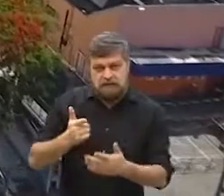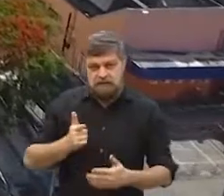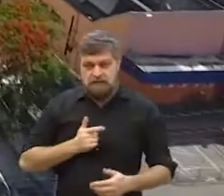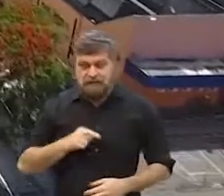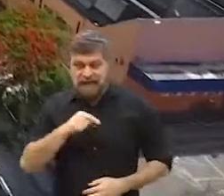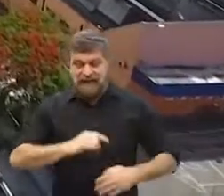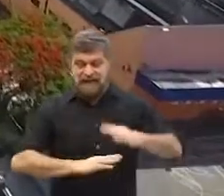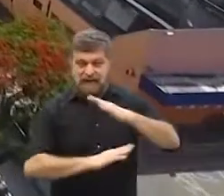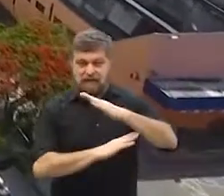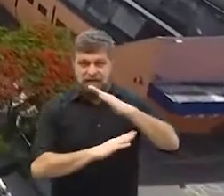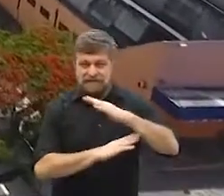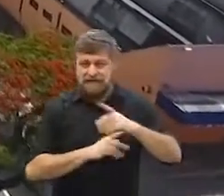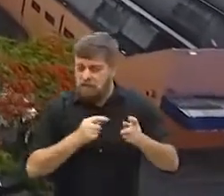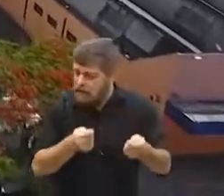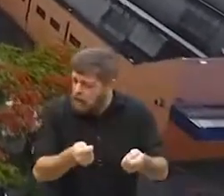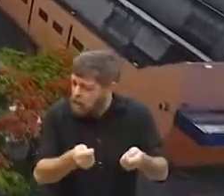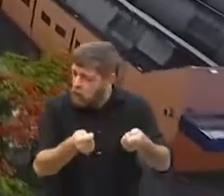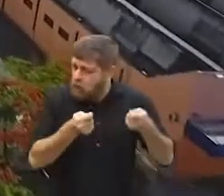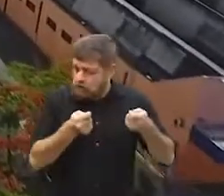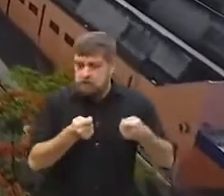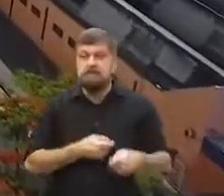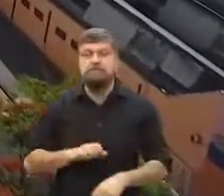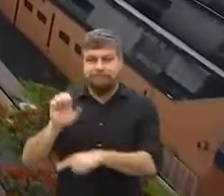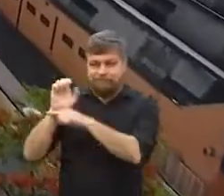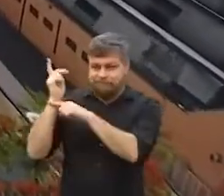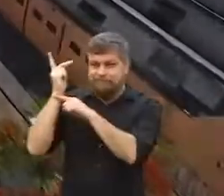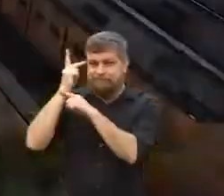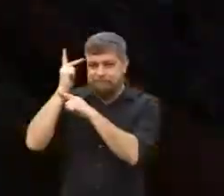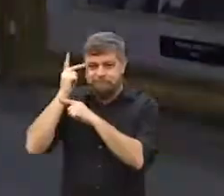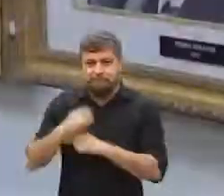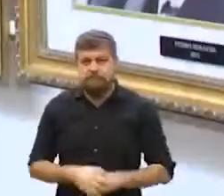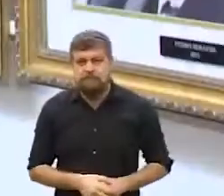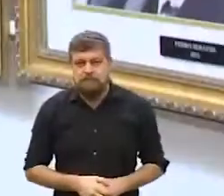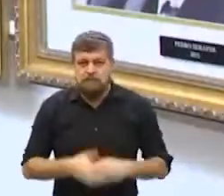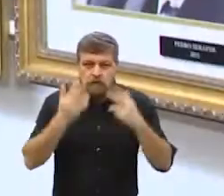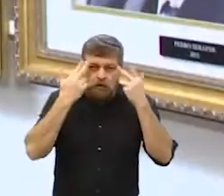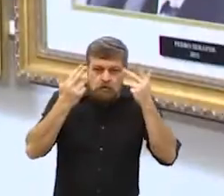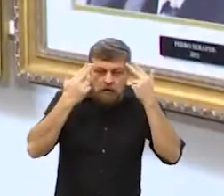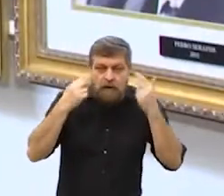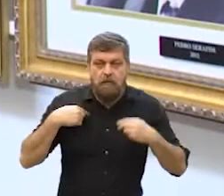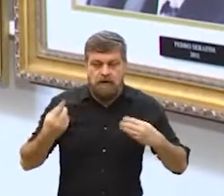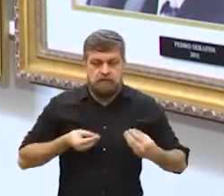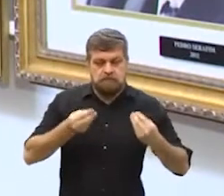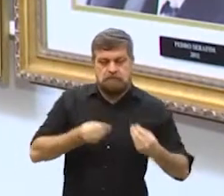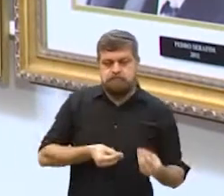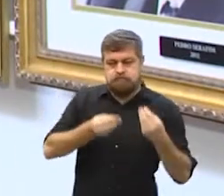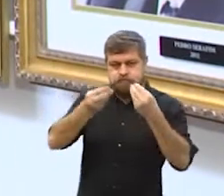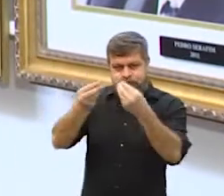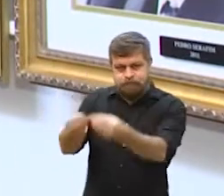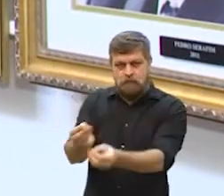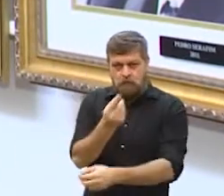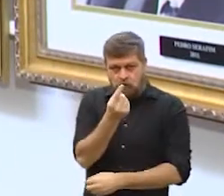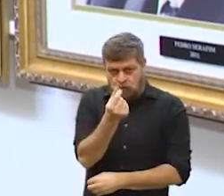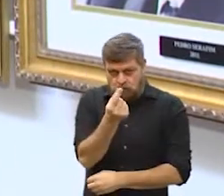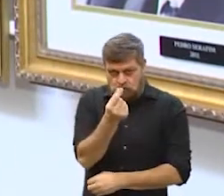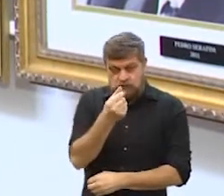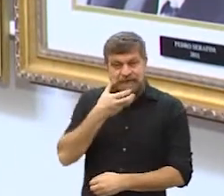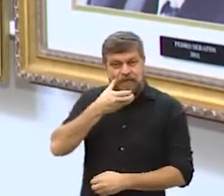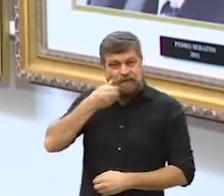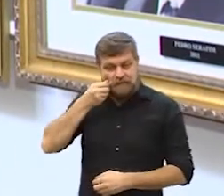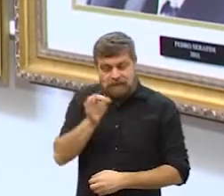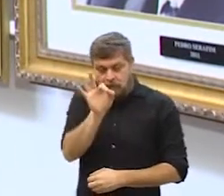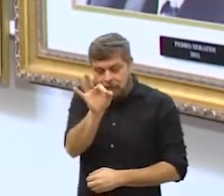uma das câmeras que mais economizou no Estado de São Paulo normalmente a gente devolve é